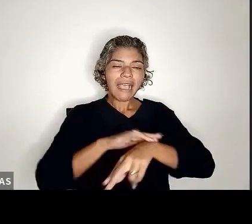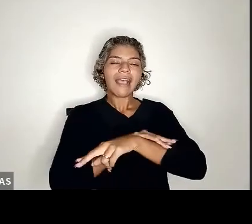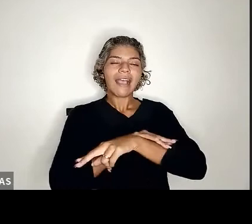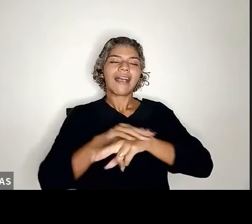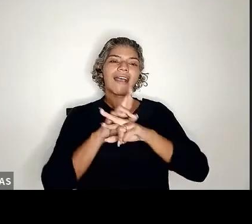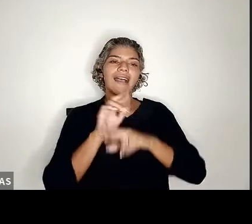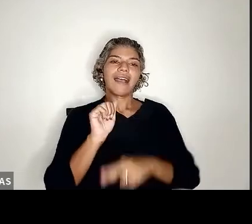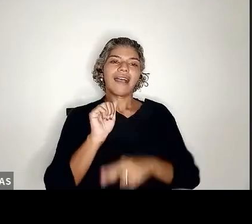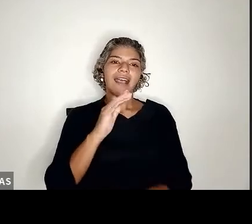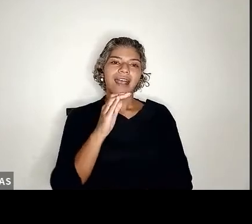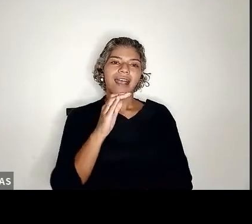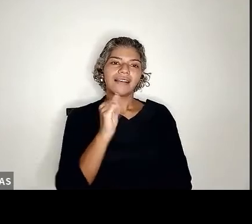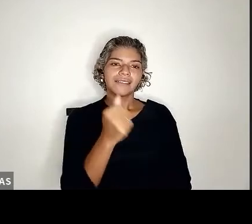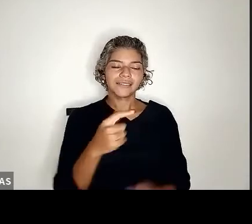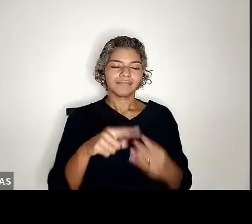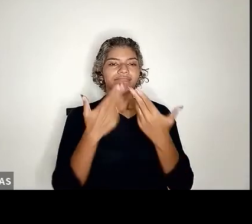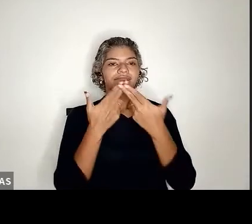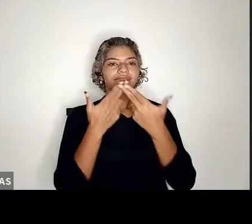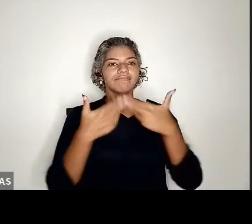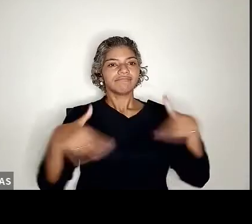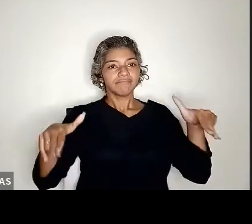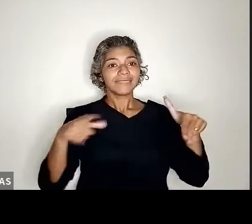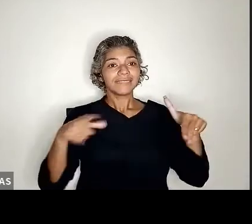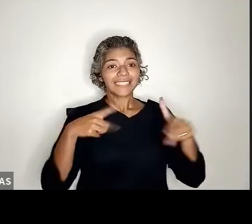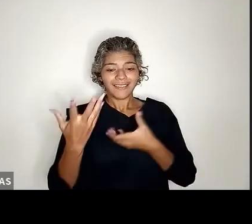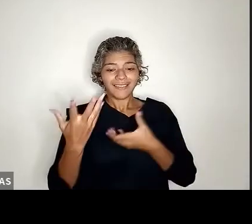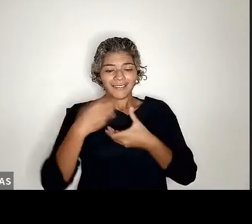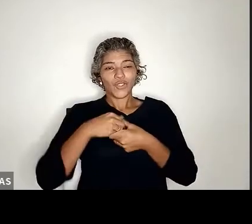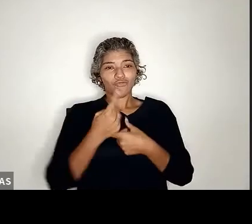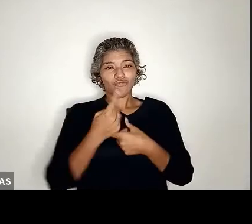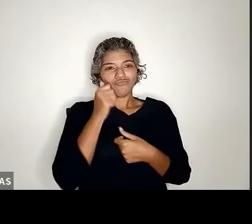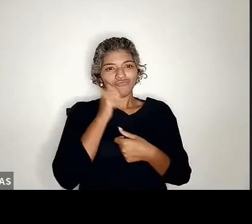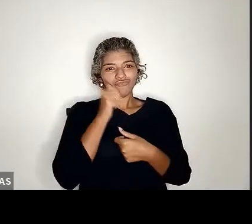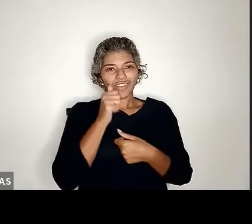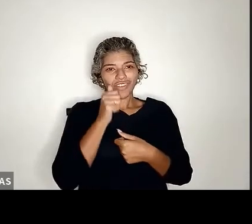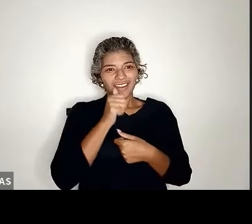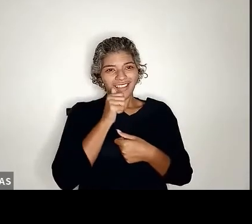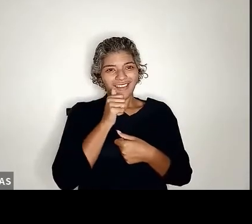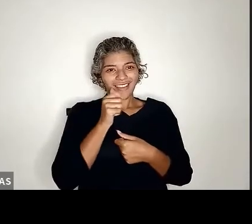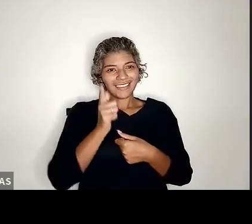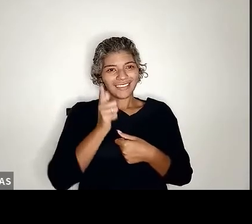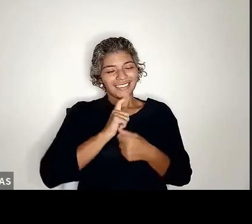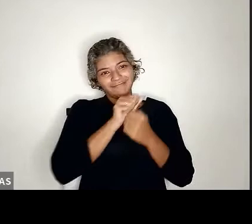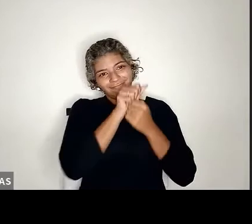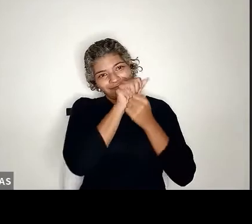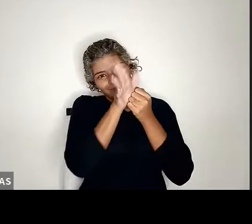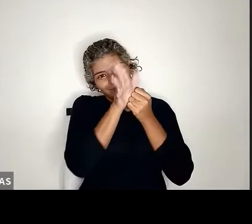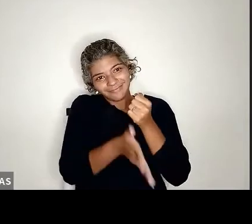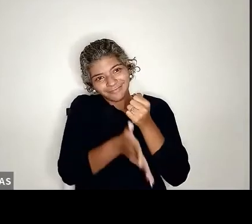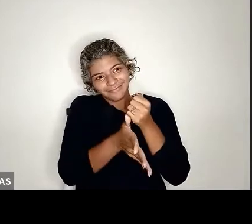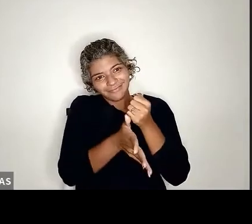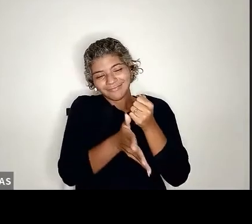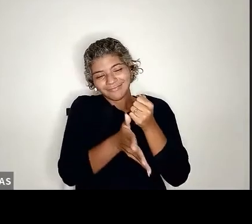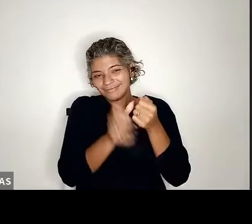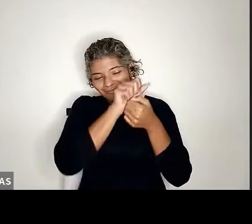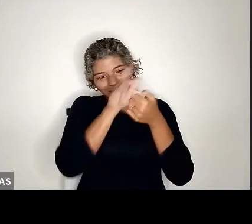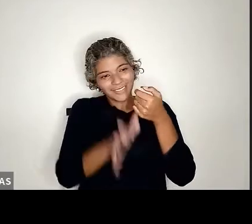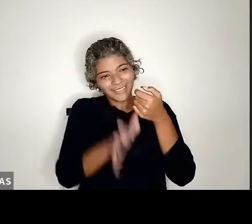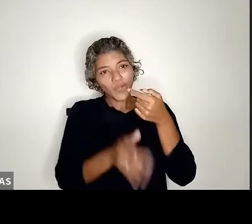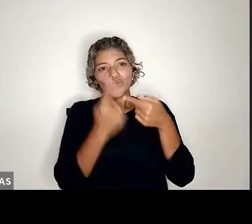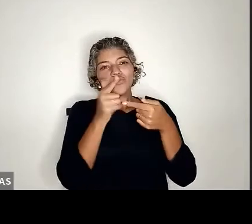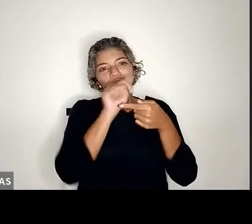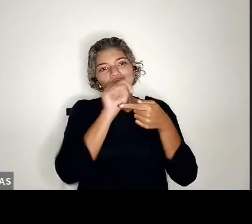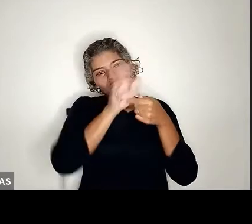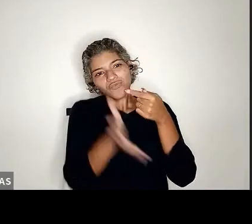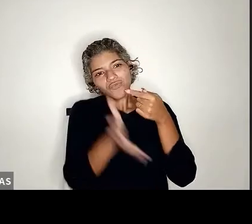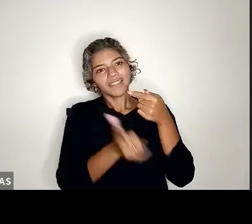que se perpetua no corpo da mulher e que se traduzem em obstáculos, muitas vezes combinados, para a trajetória acadêmica. Então, nós